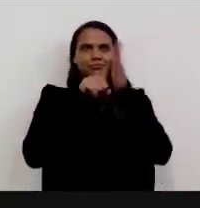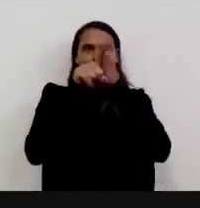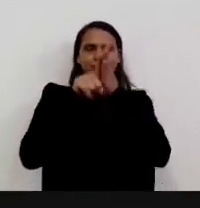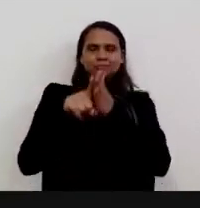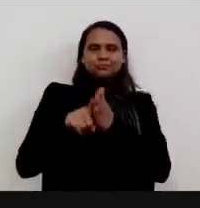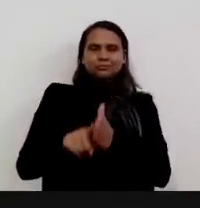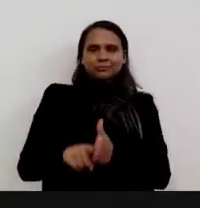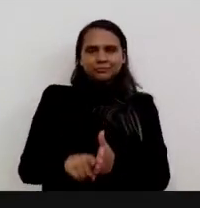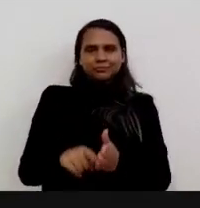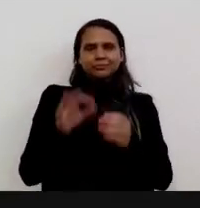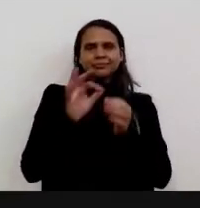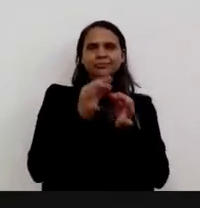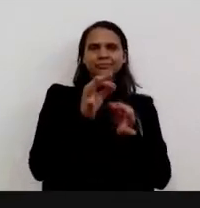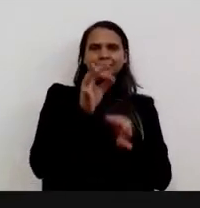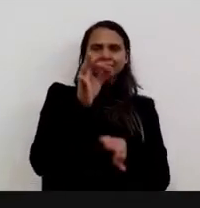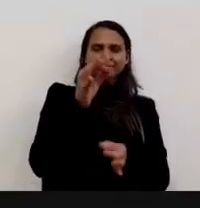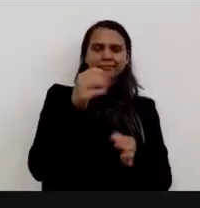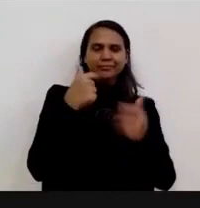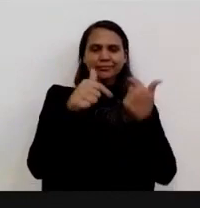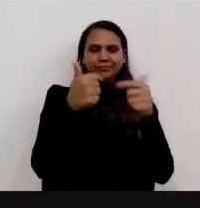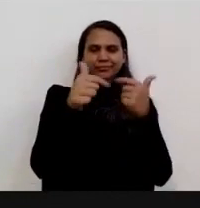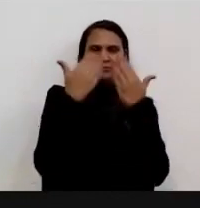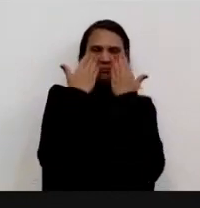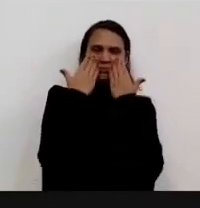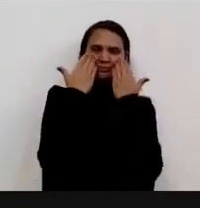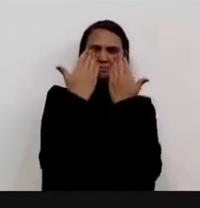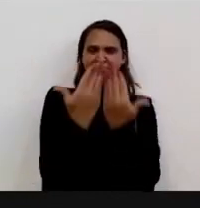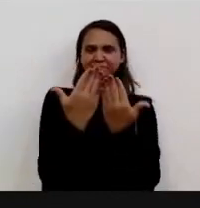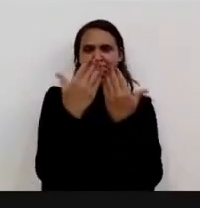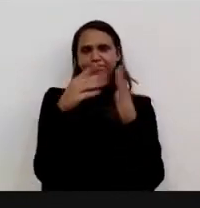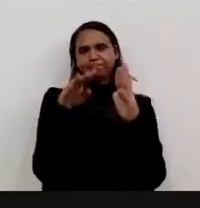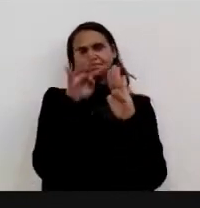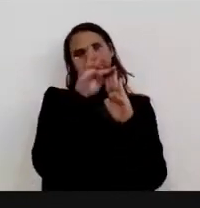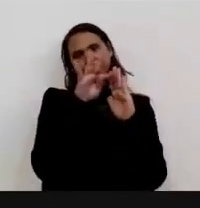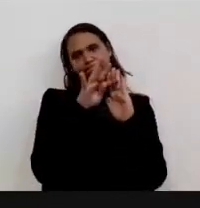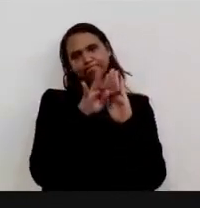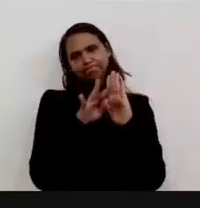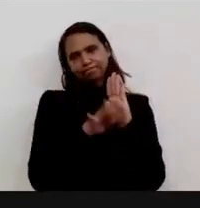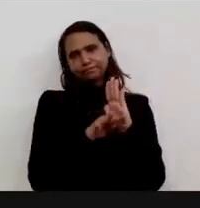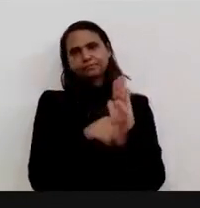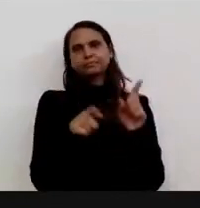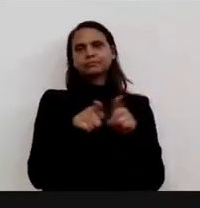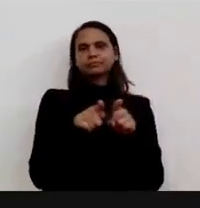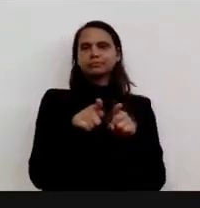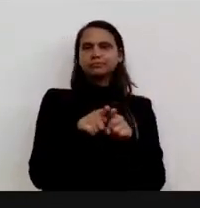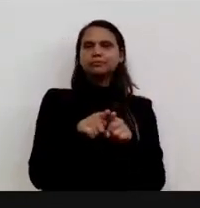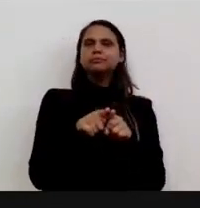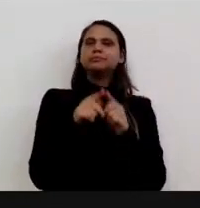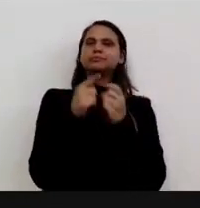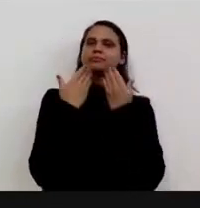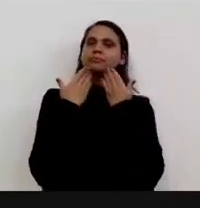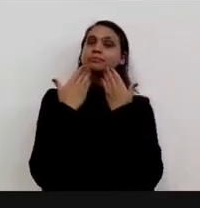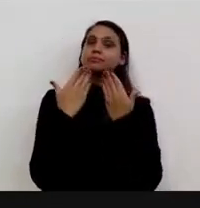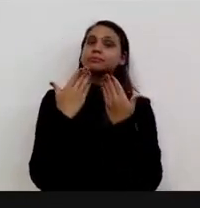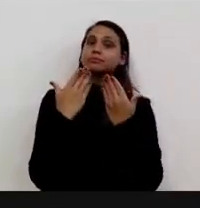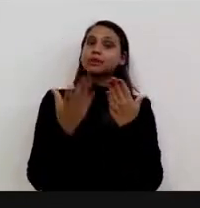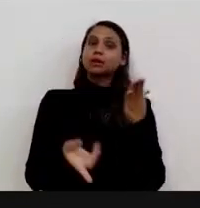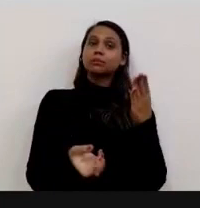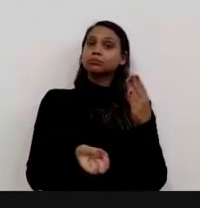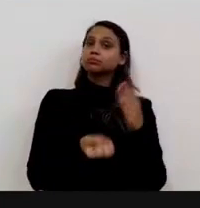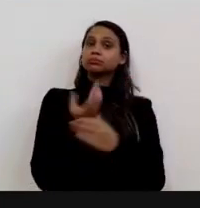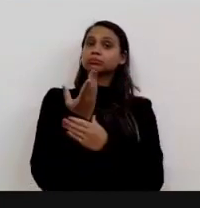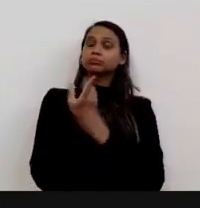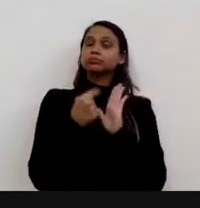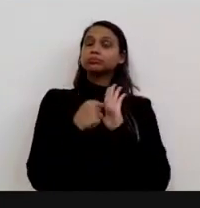extensão para que um trabalho seja escrito, transformado em artigo, publicado e apresentado, e aí essa inovação aparece.